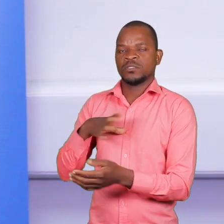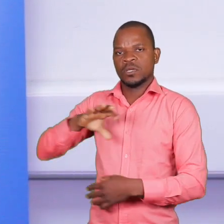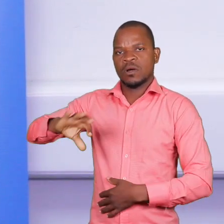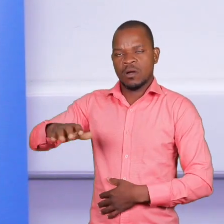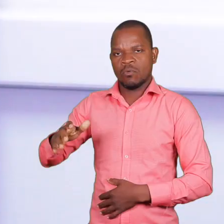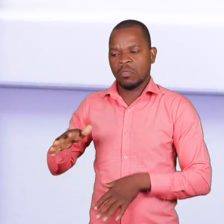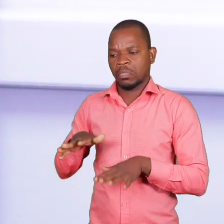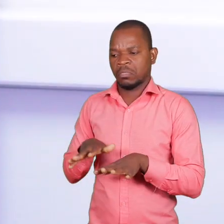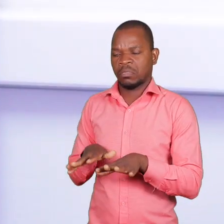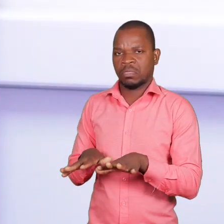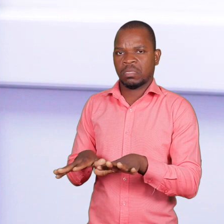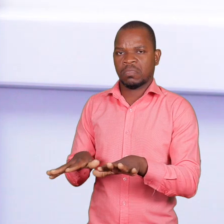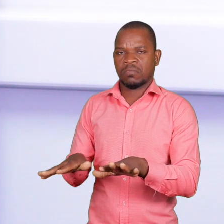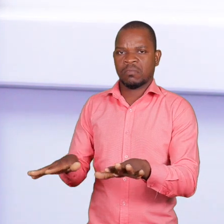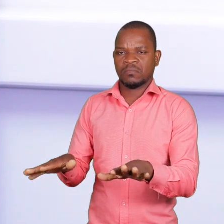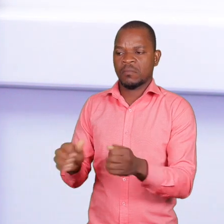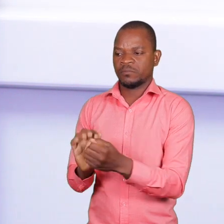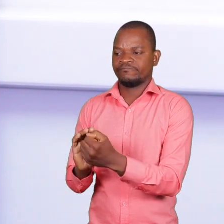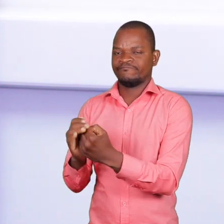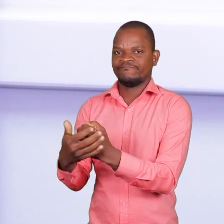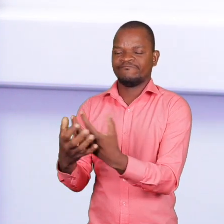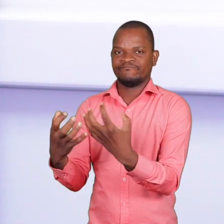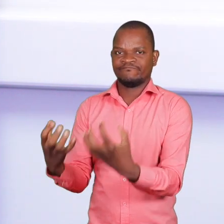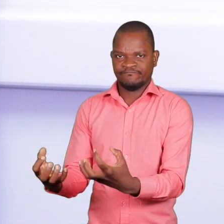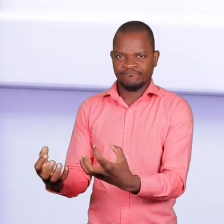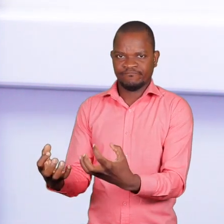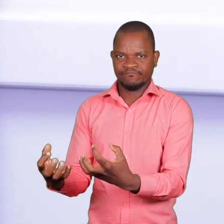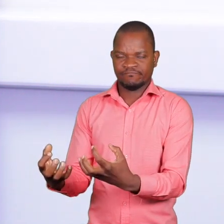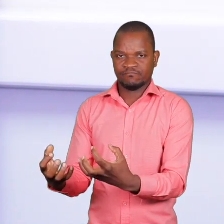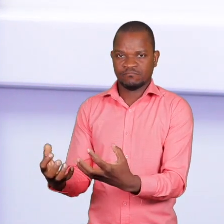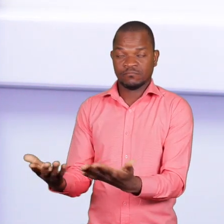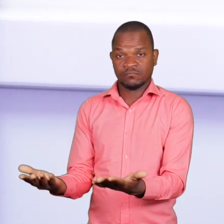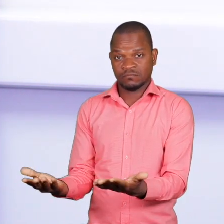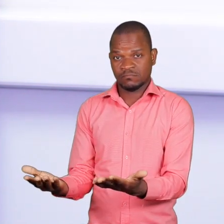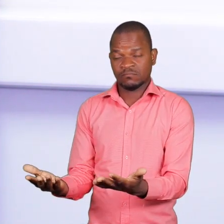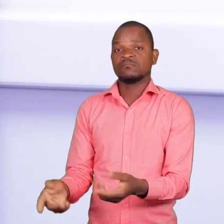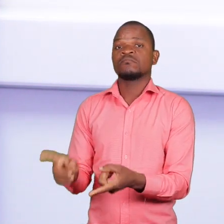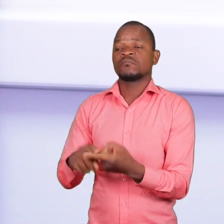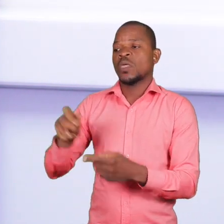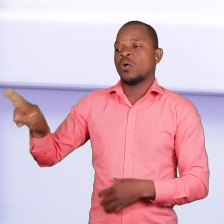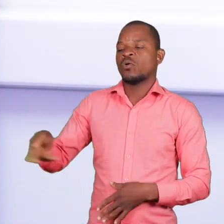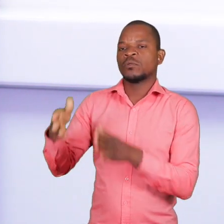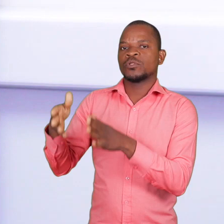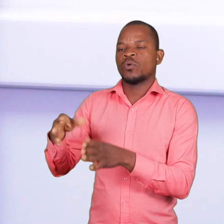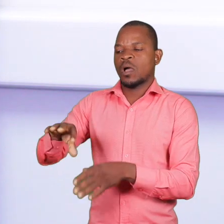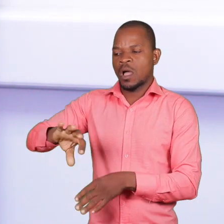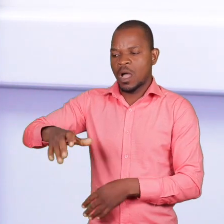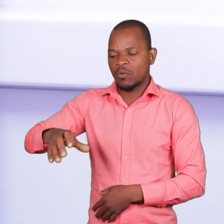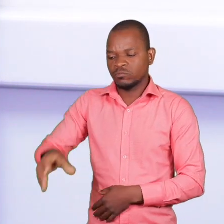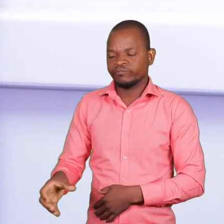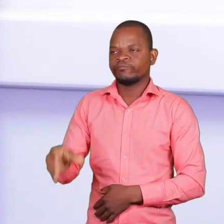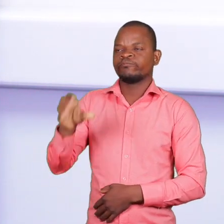de não protegidas e, por acaso, alguém consumir essa água não protegida, corre o risco